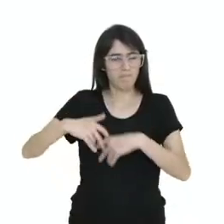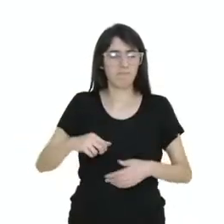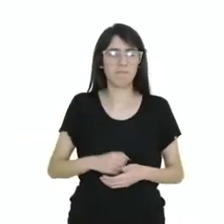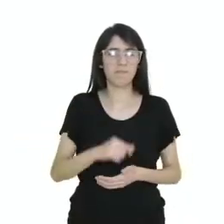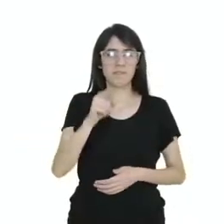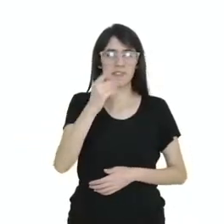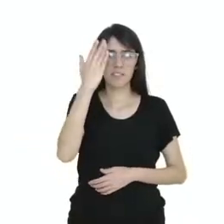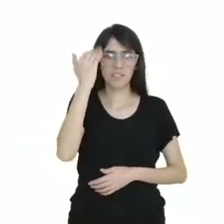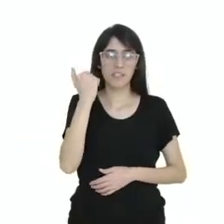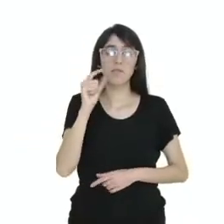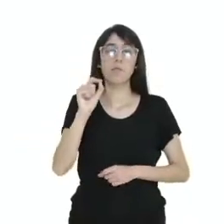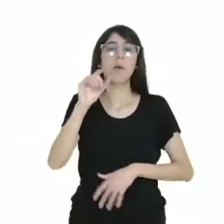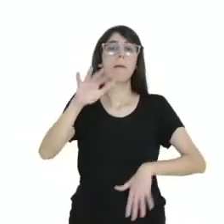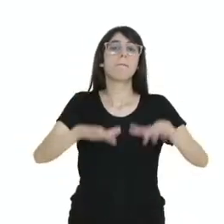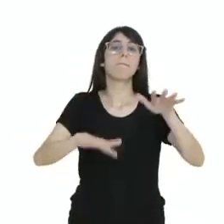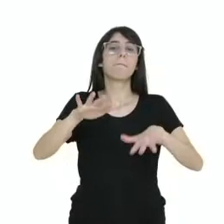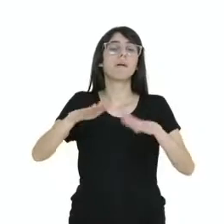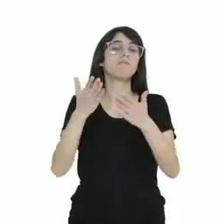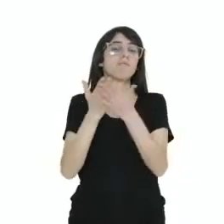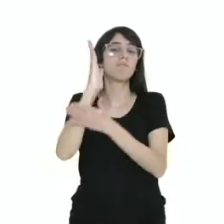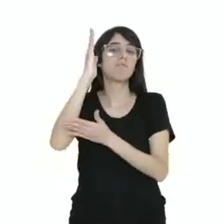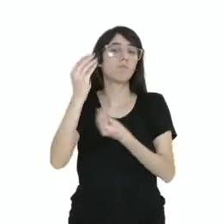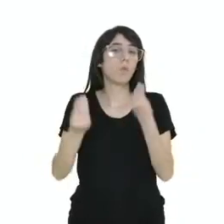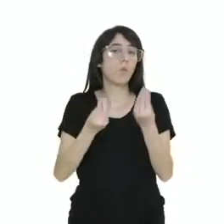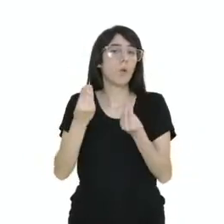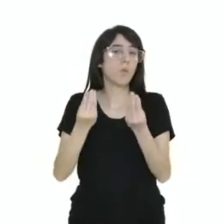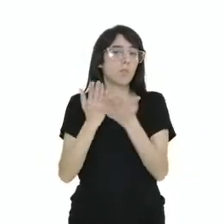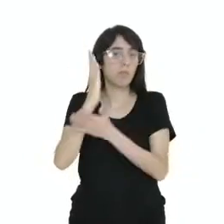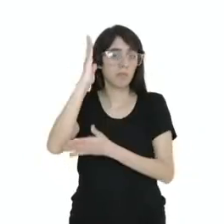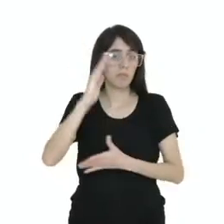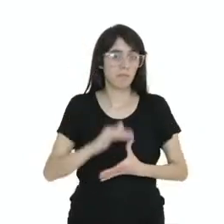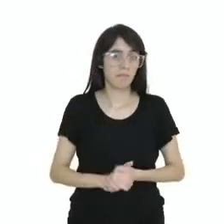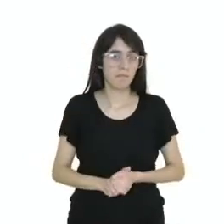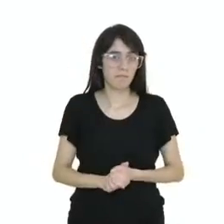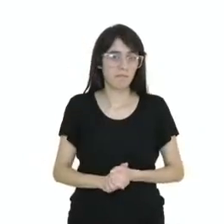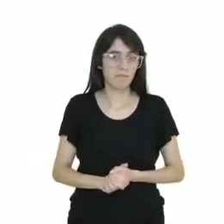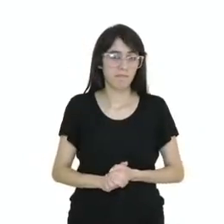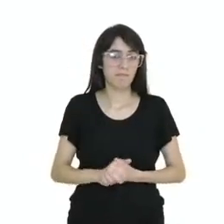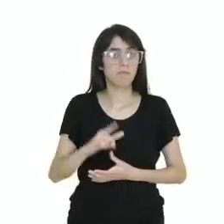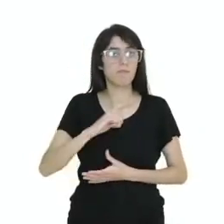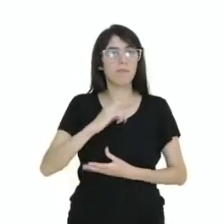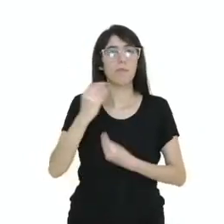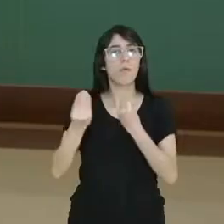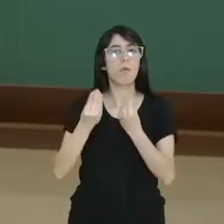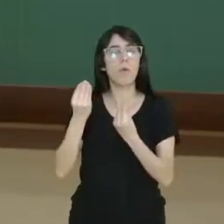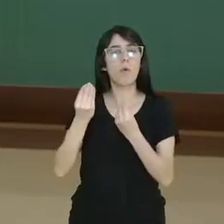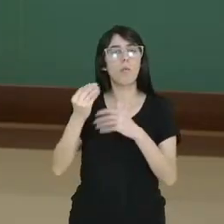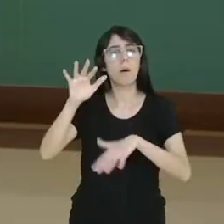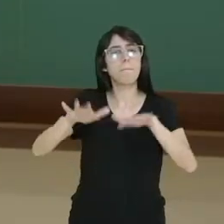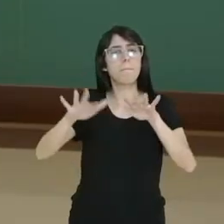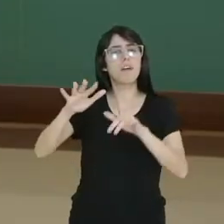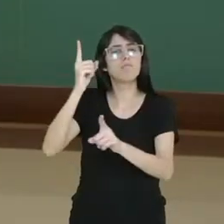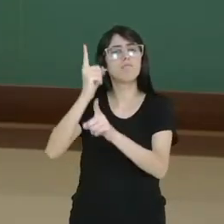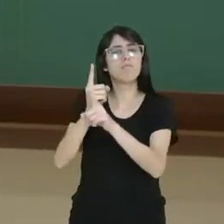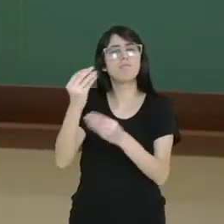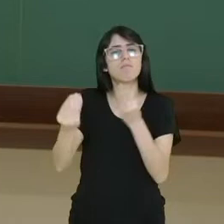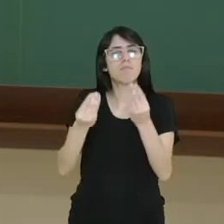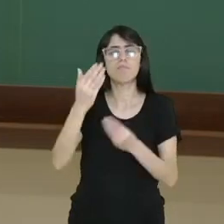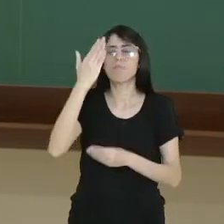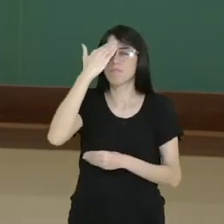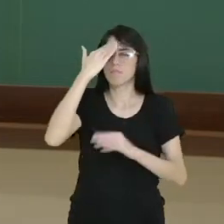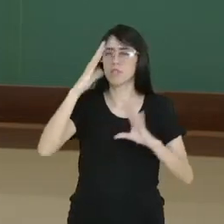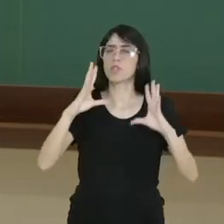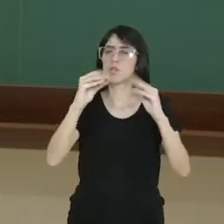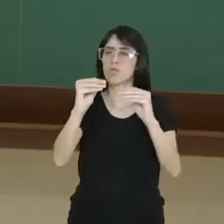sabe qual a média mínima para aprovação de um estudante? Como se obtém essa média? Eu tenho certeza que está todo mundo